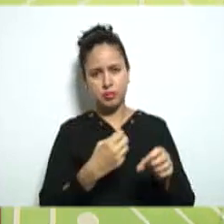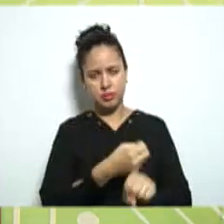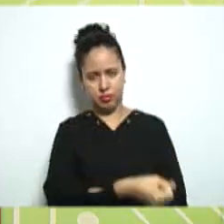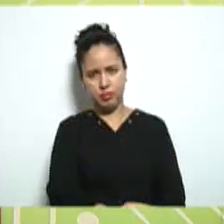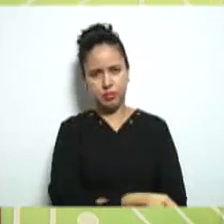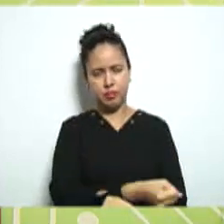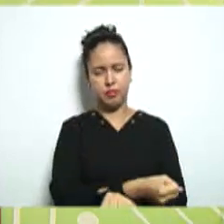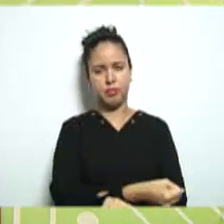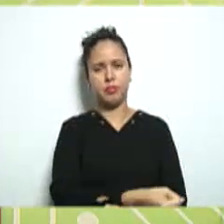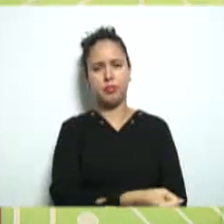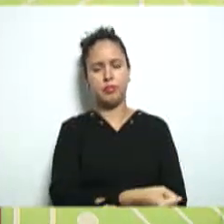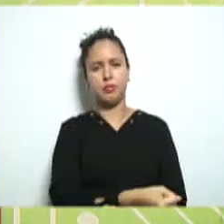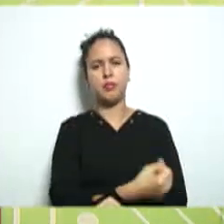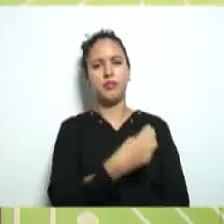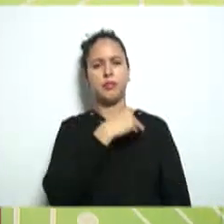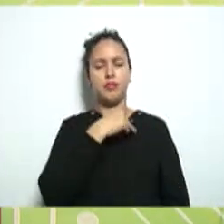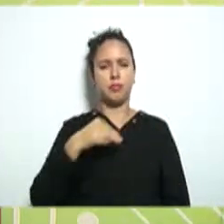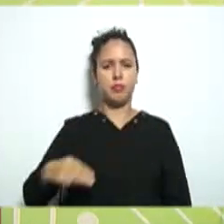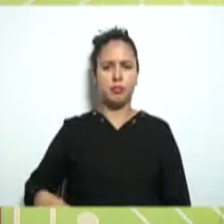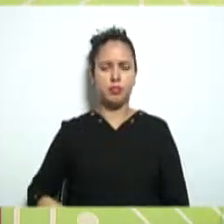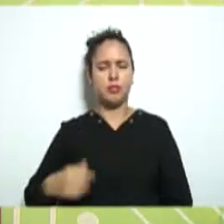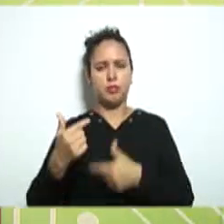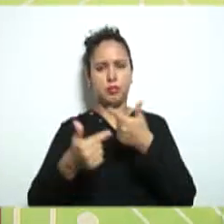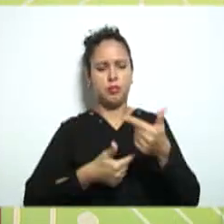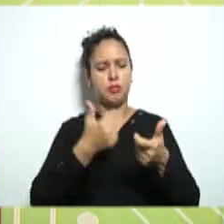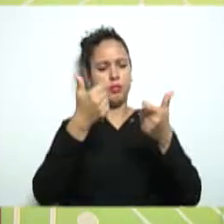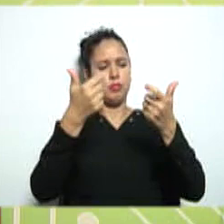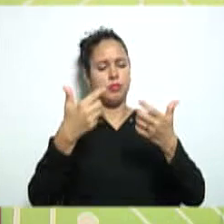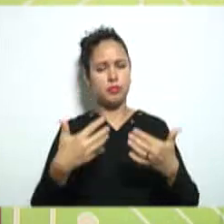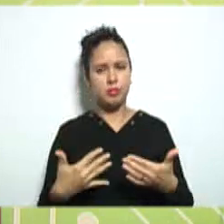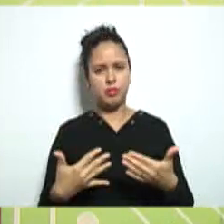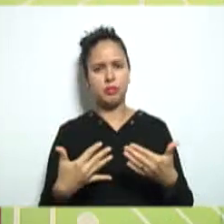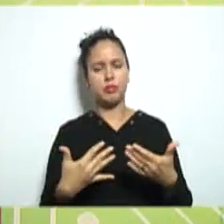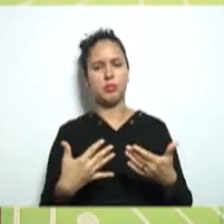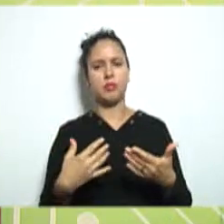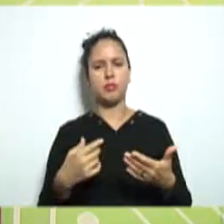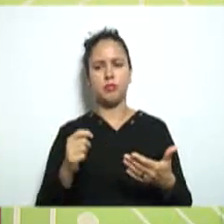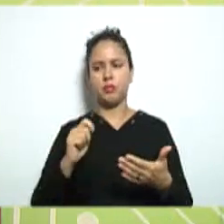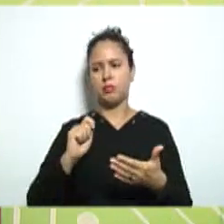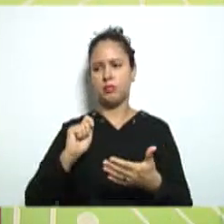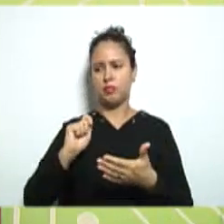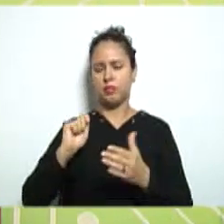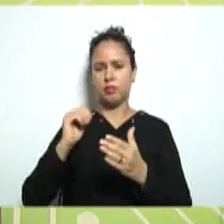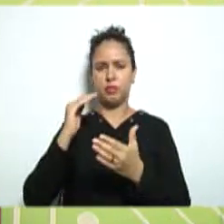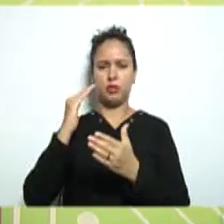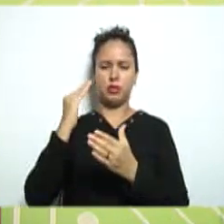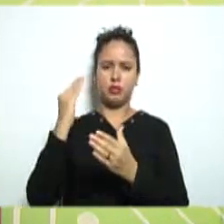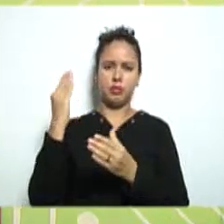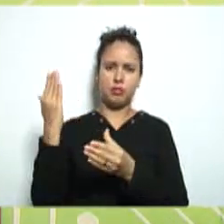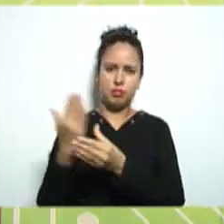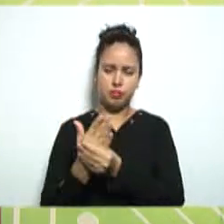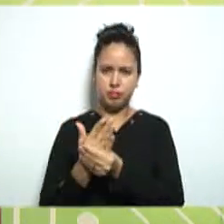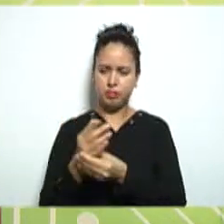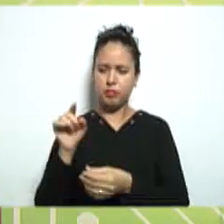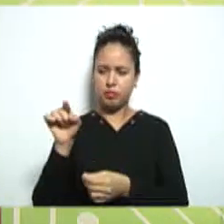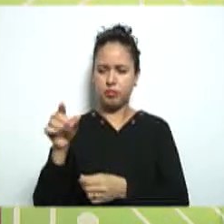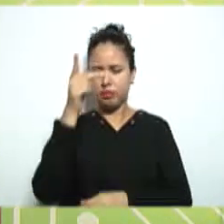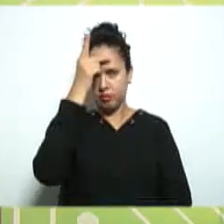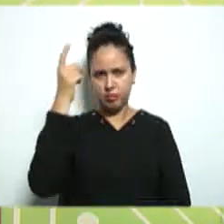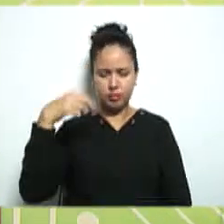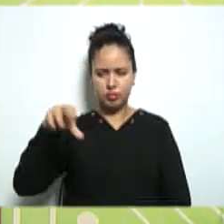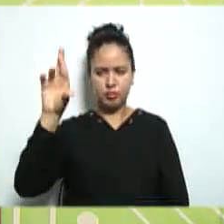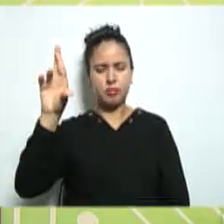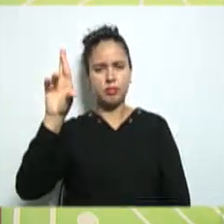escravidão. Então, o Ministério do Trabalho chega, explica, multa o empregador que fez aquilo com aquelas